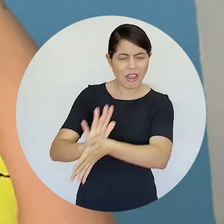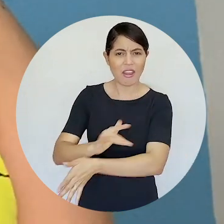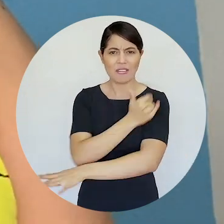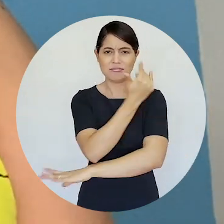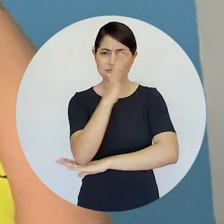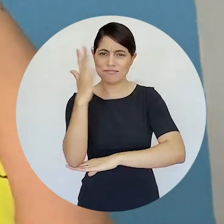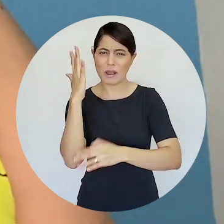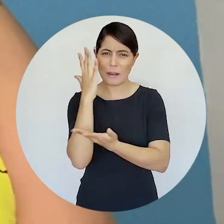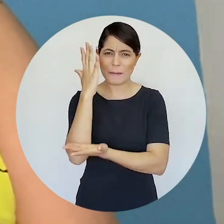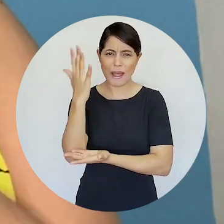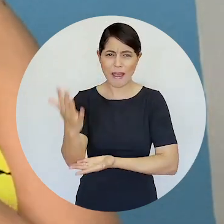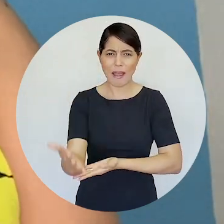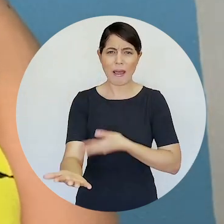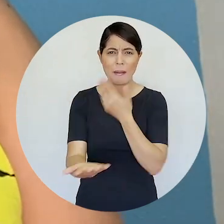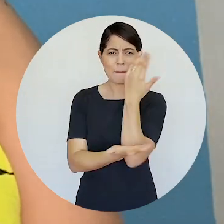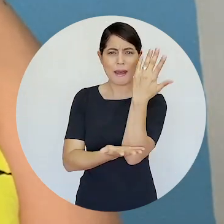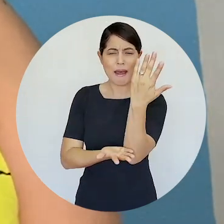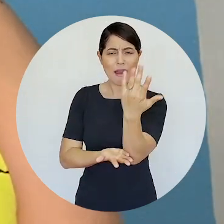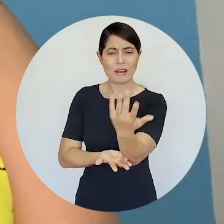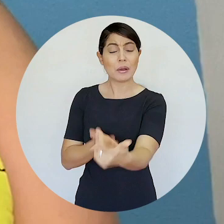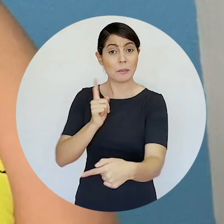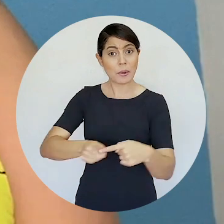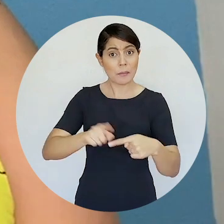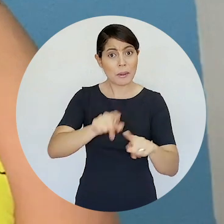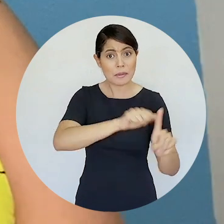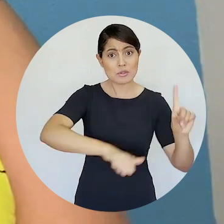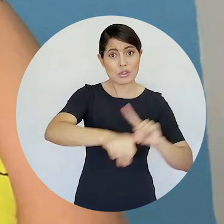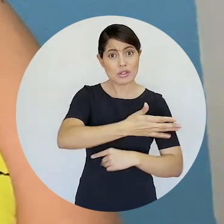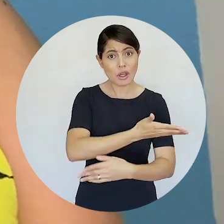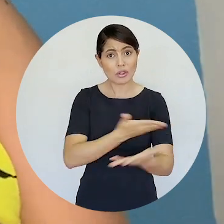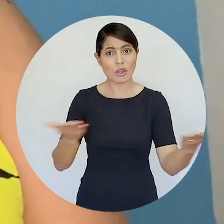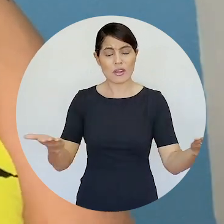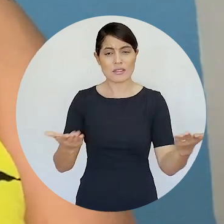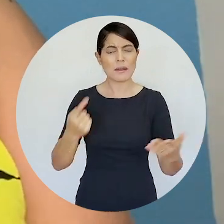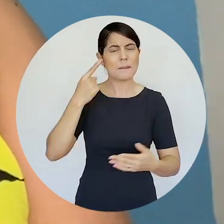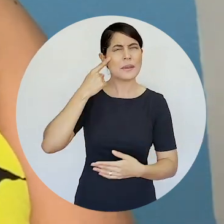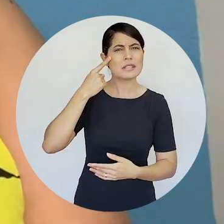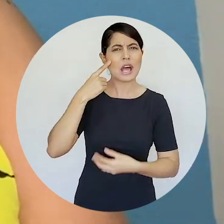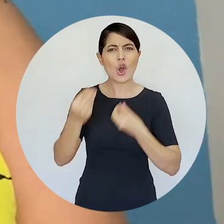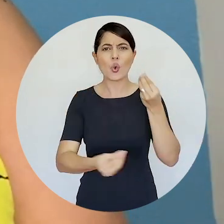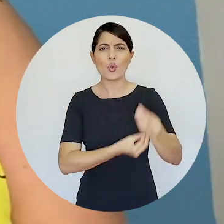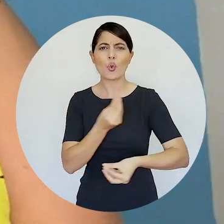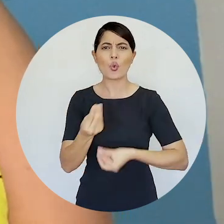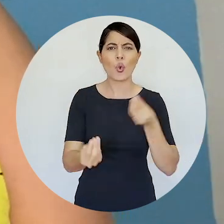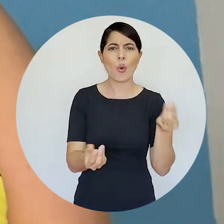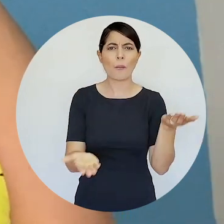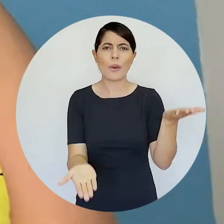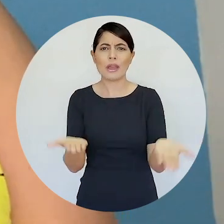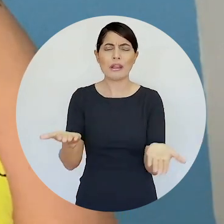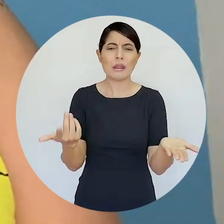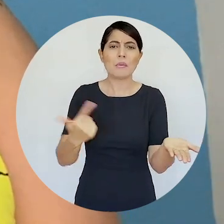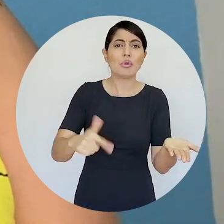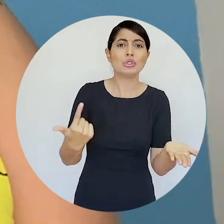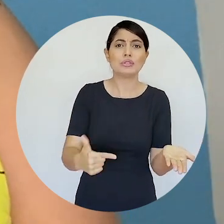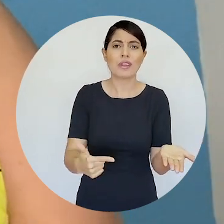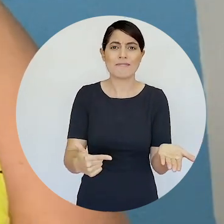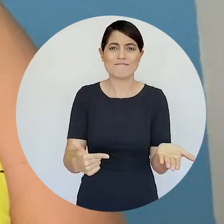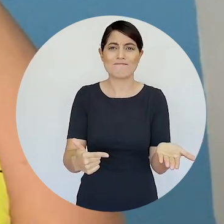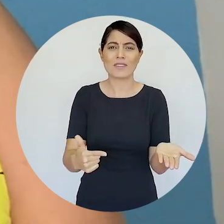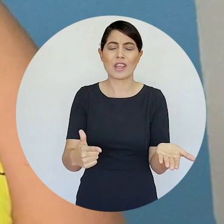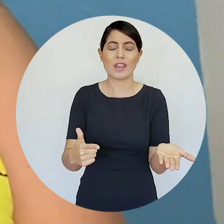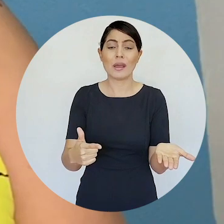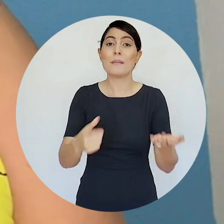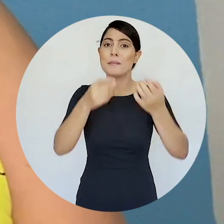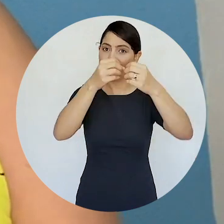acarreta prejuízos nossos. E a história mundial está mostrando que pensar em desenvolvimento econômico sem equilíbrio com